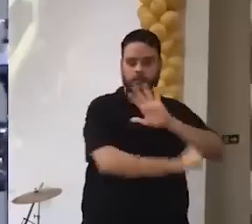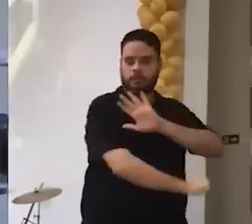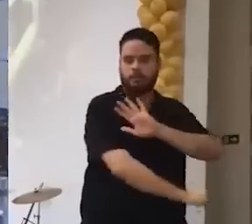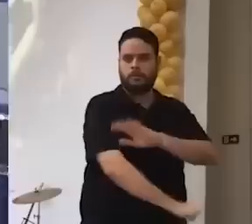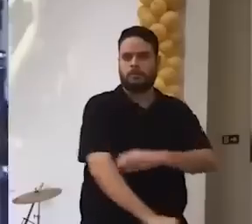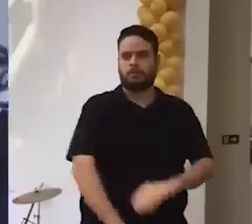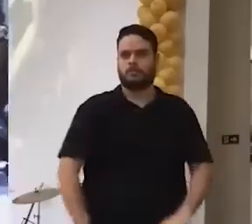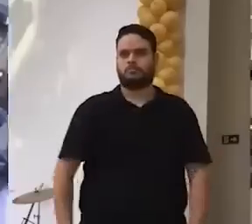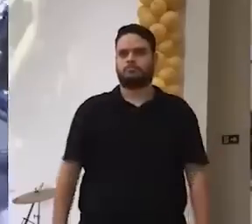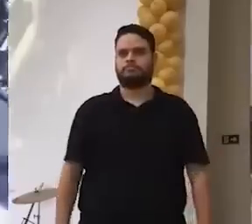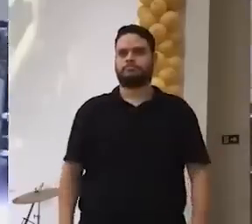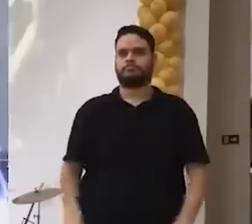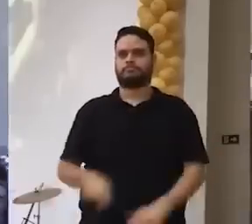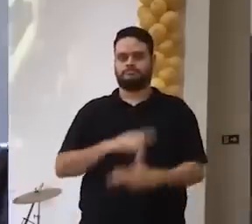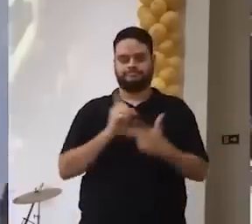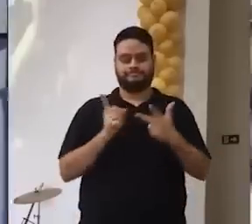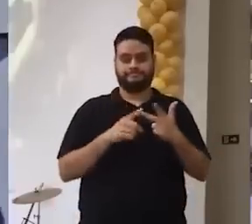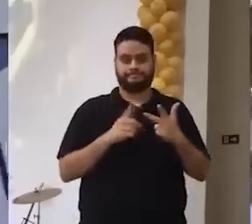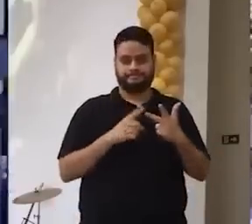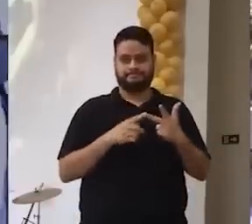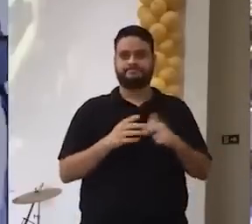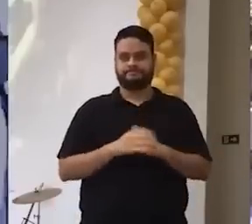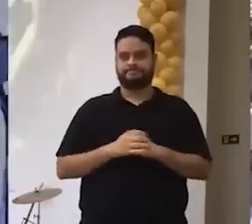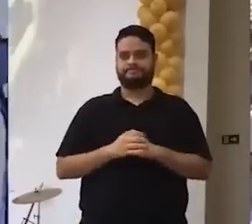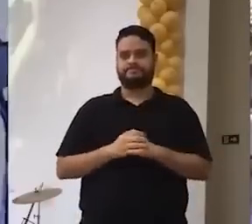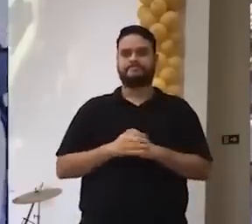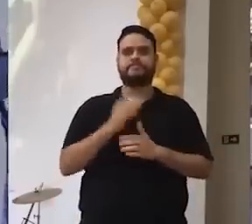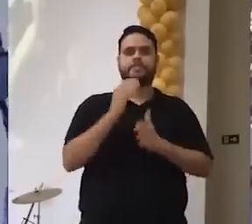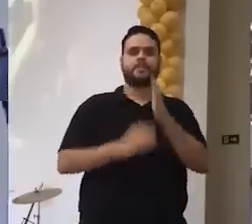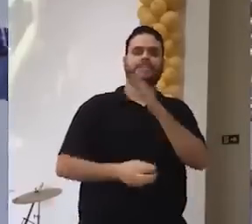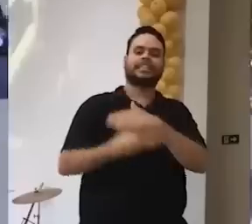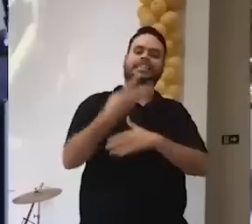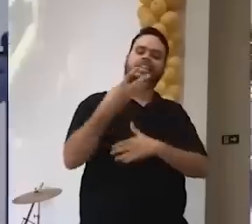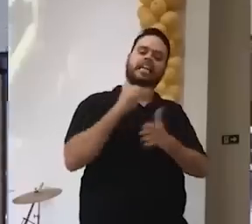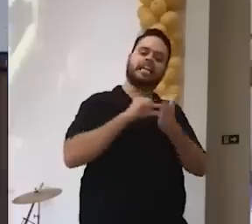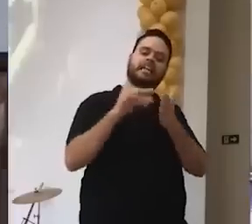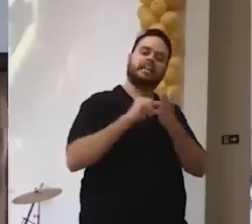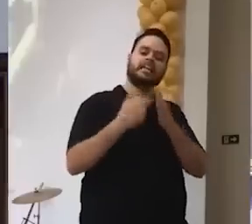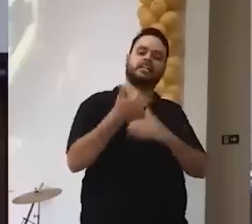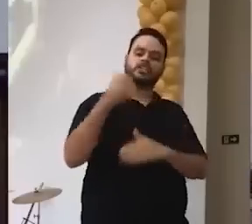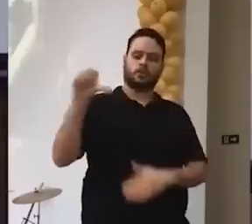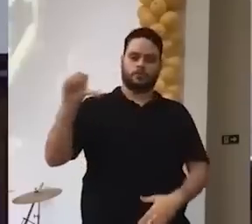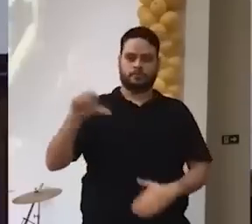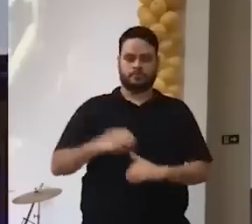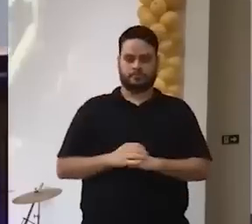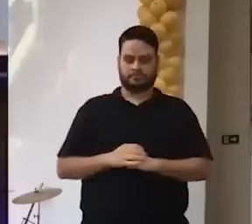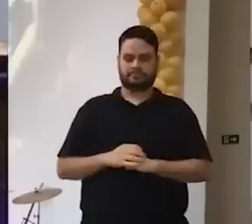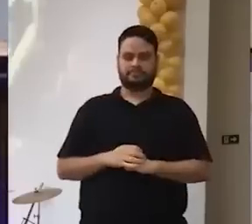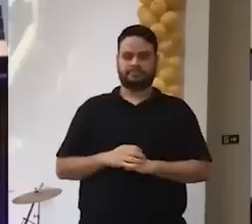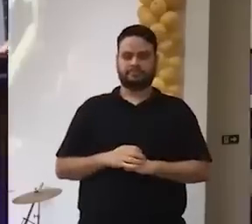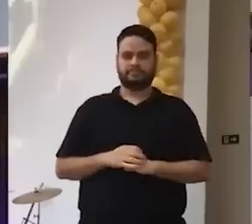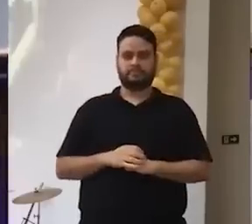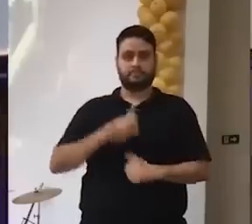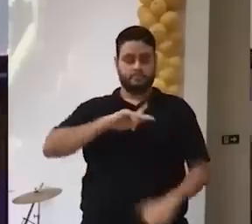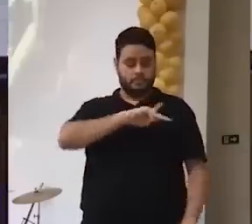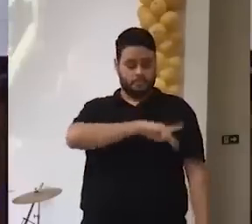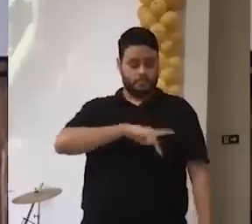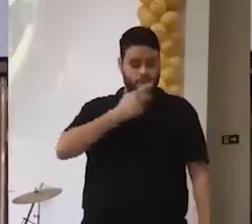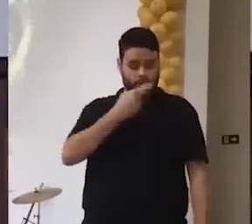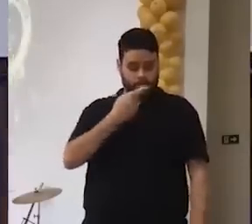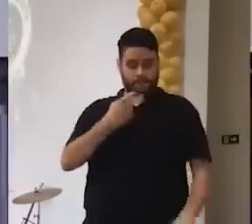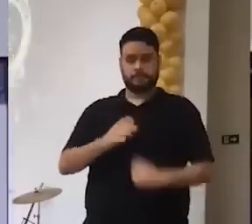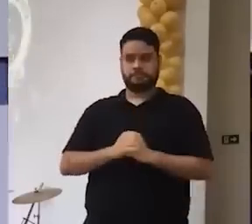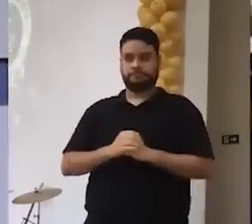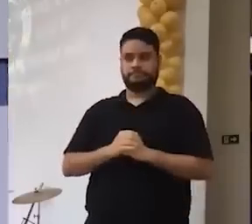Mas vamos ao terceiro ladrão da alegria. Confira comigo, capítulo 3, verso 19, por favor. Paulo diz assim: o destino deles é